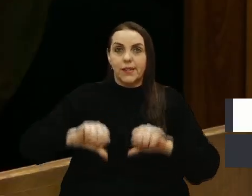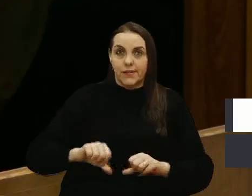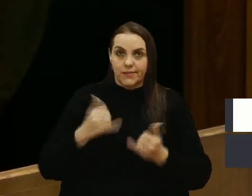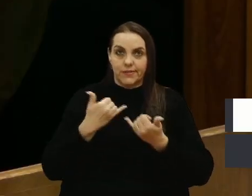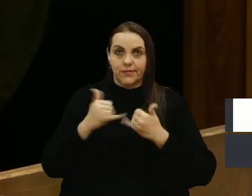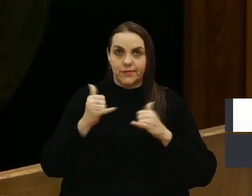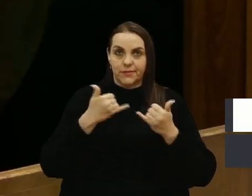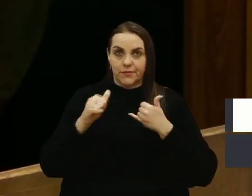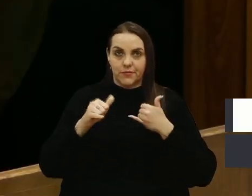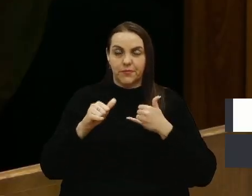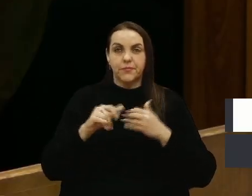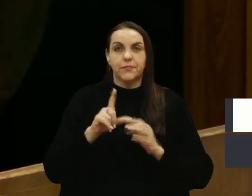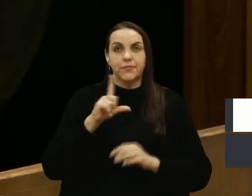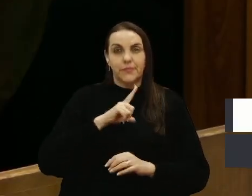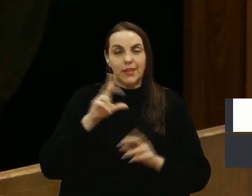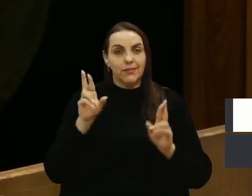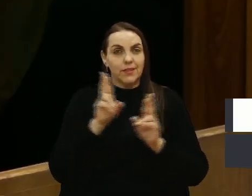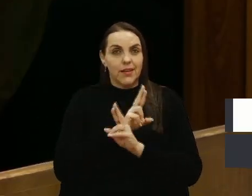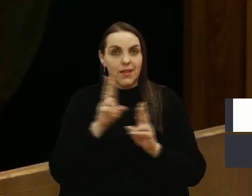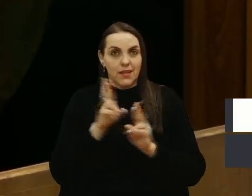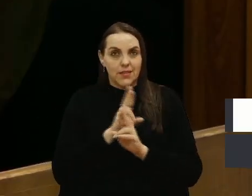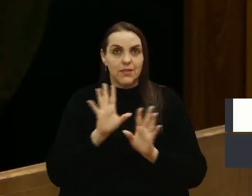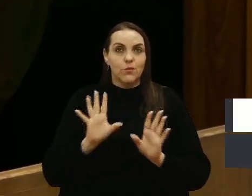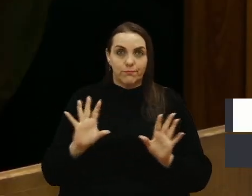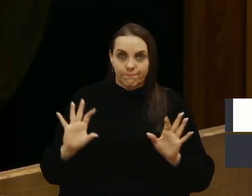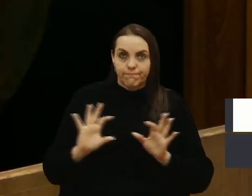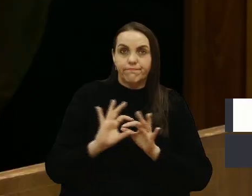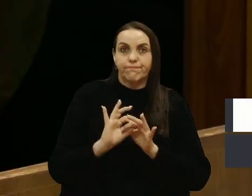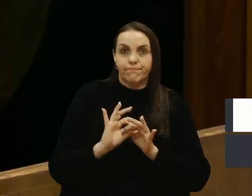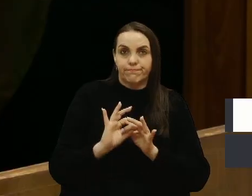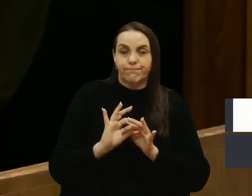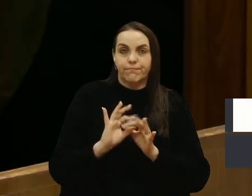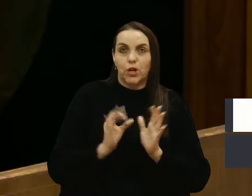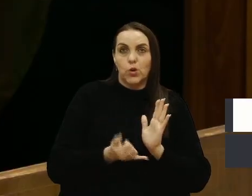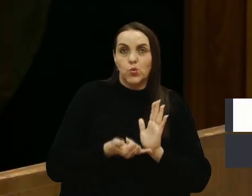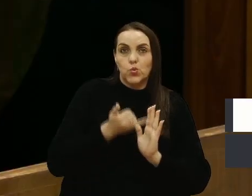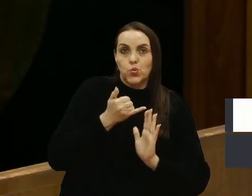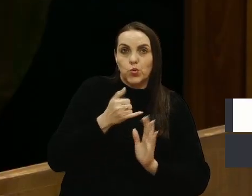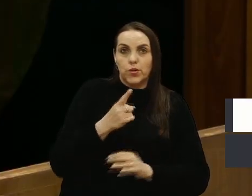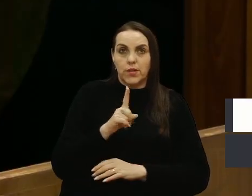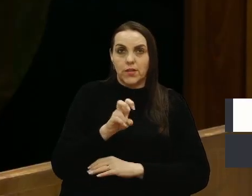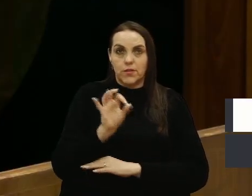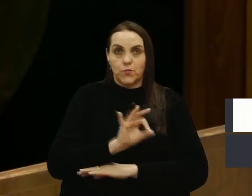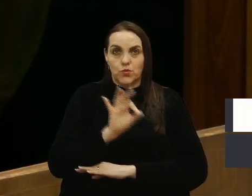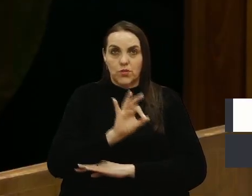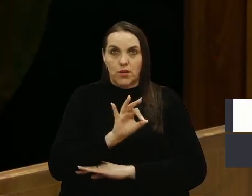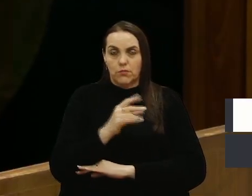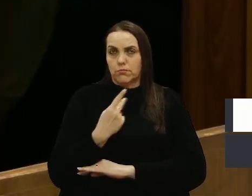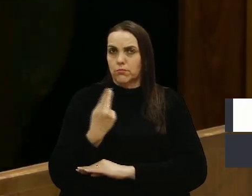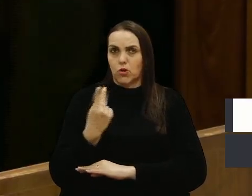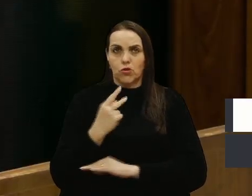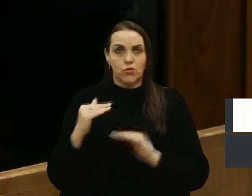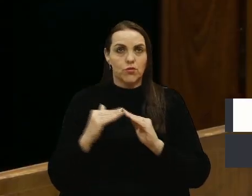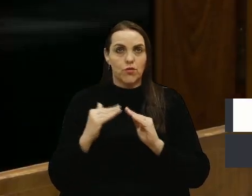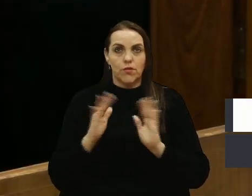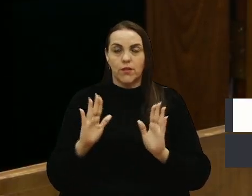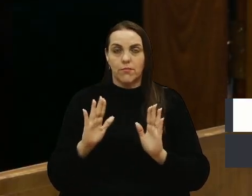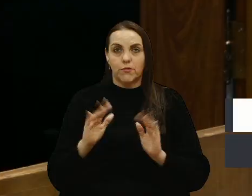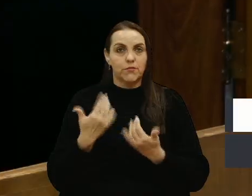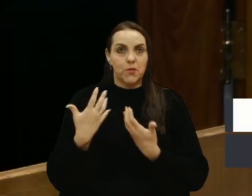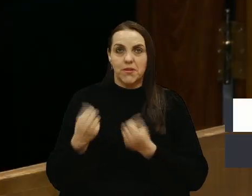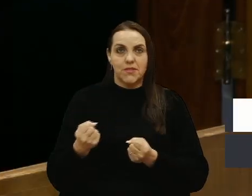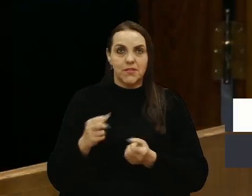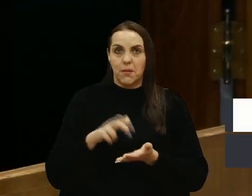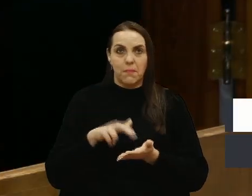uma relação intrínseca com juro de 15%. Que eu e o senhor concordamos, é inadmissível o Banco Central manter